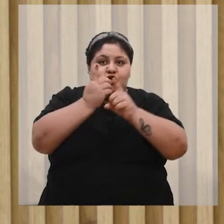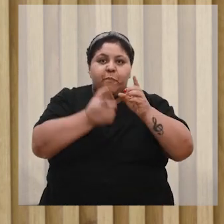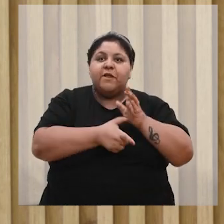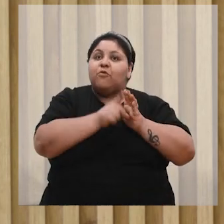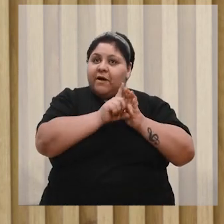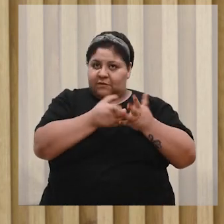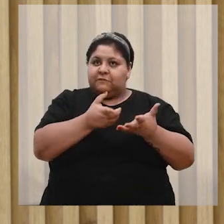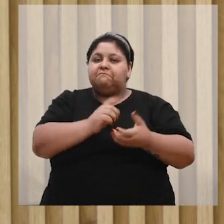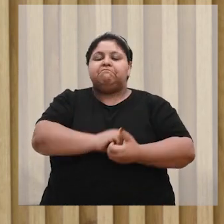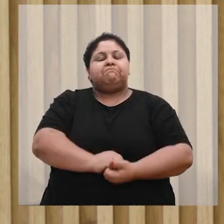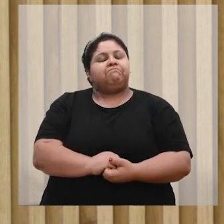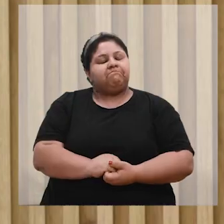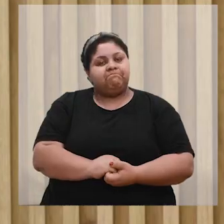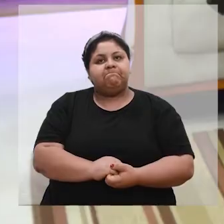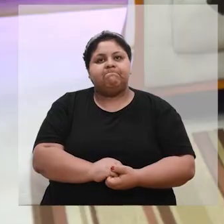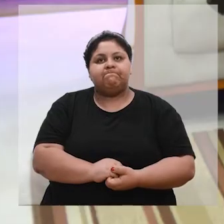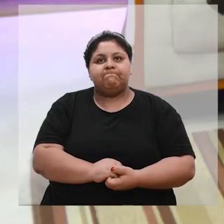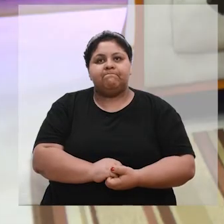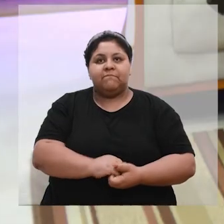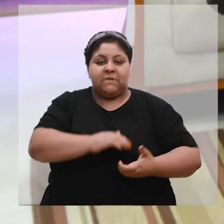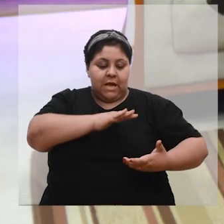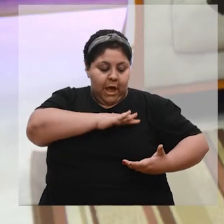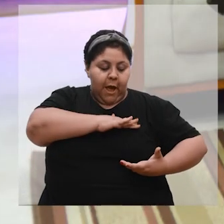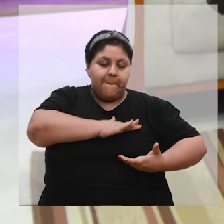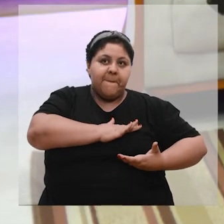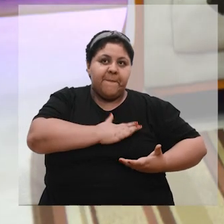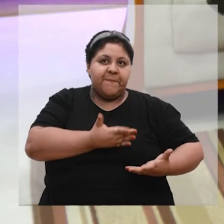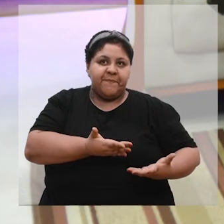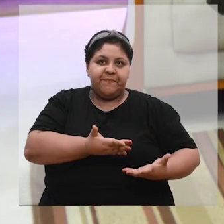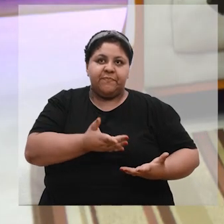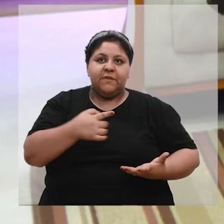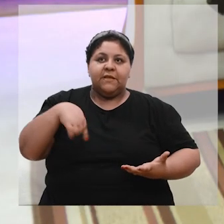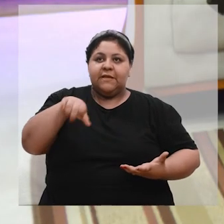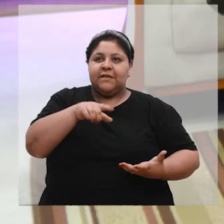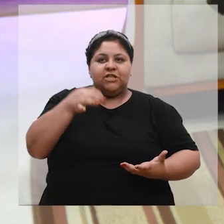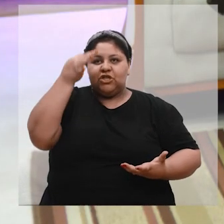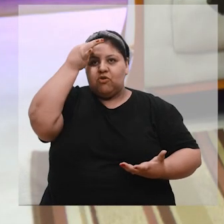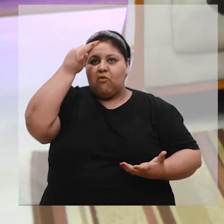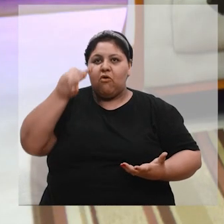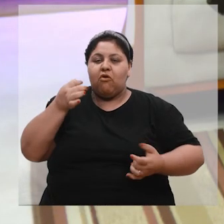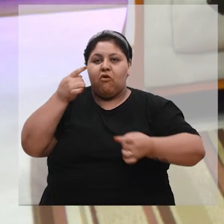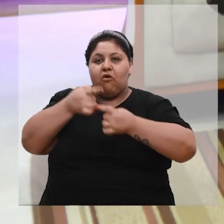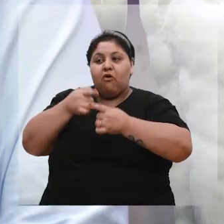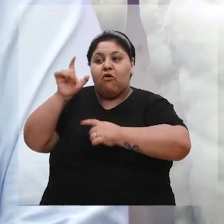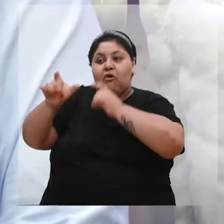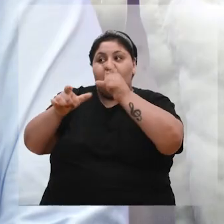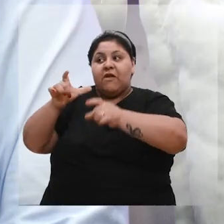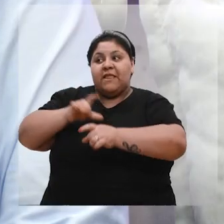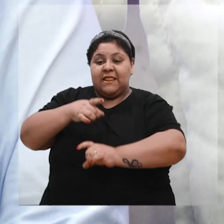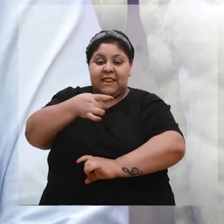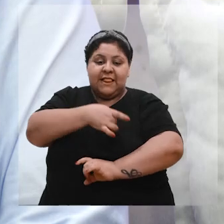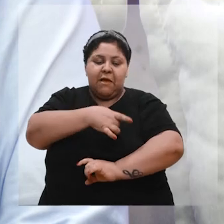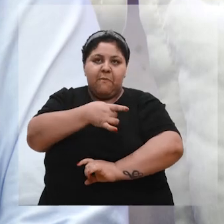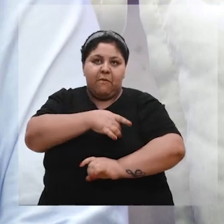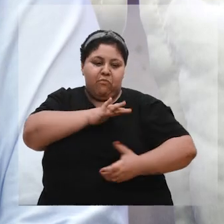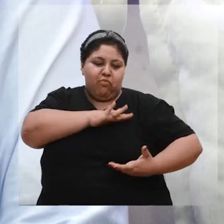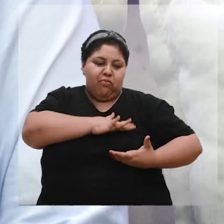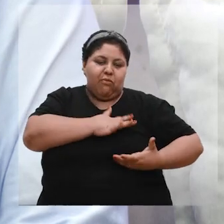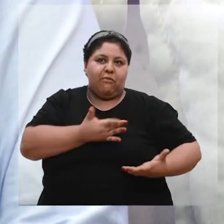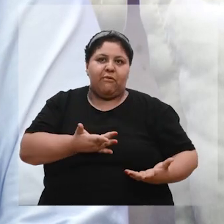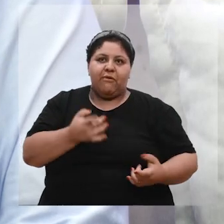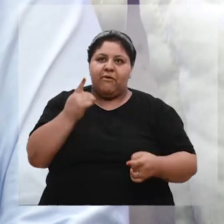se descoberto antes, né? E assim, a mamografia, a gente meio que não entende por que as pessoas têm muito